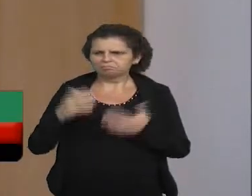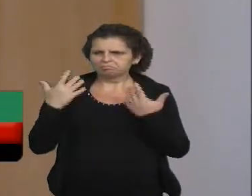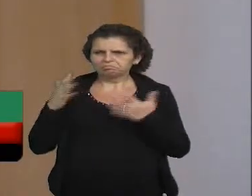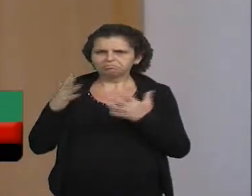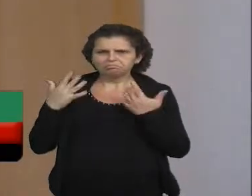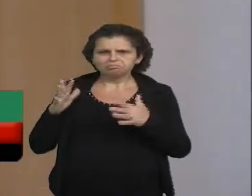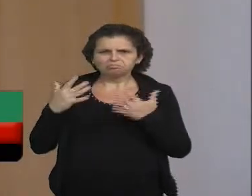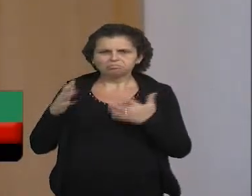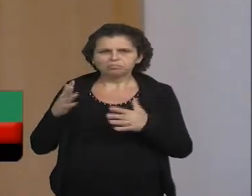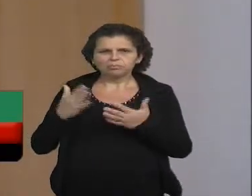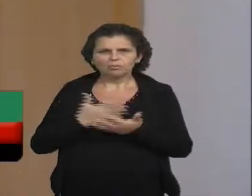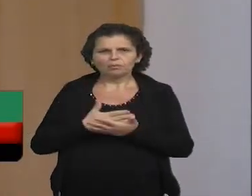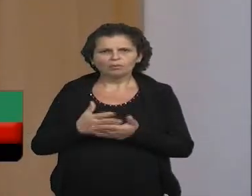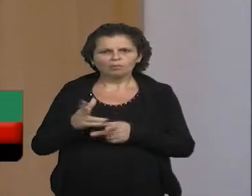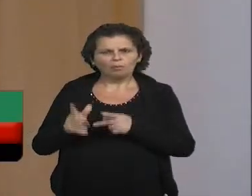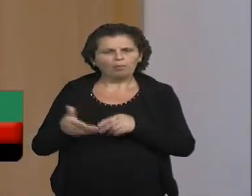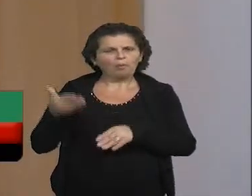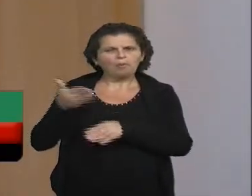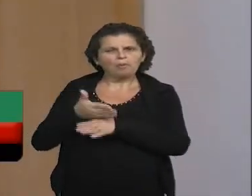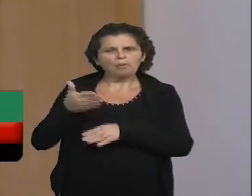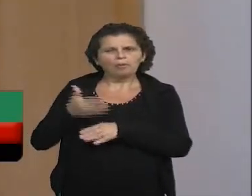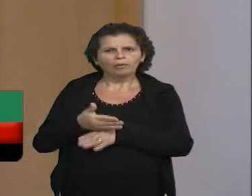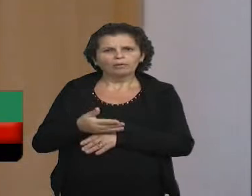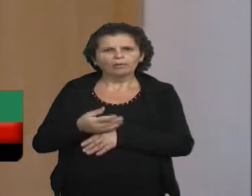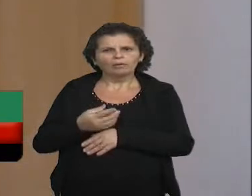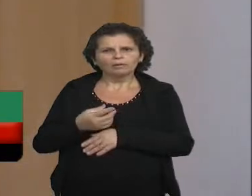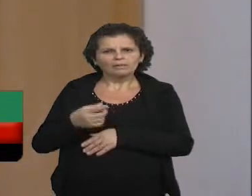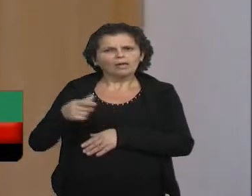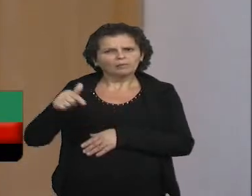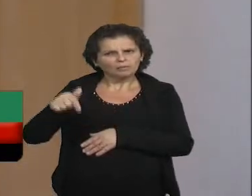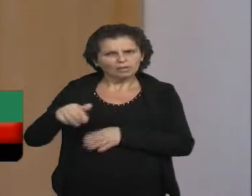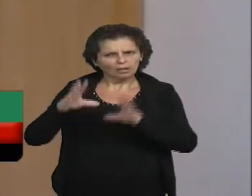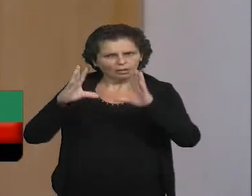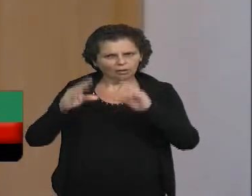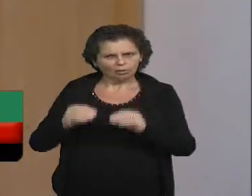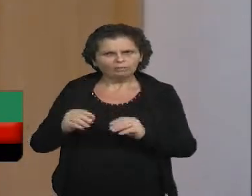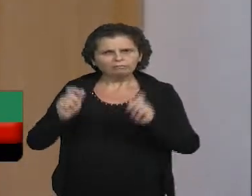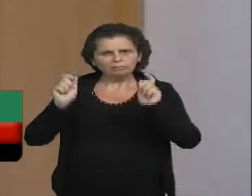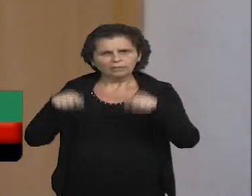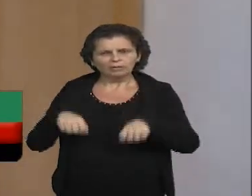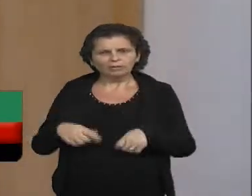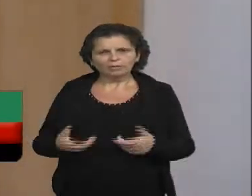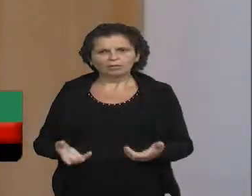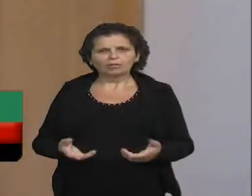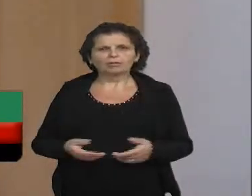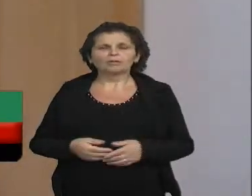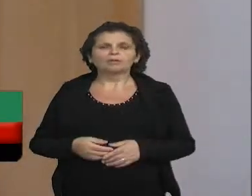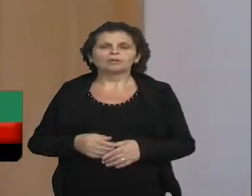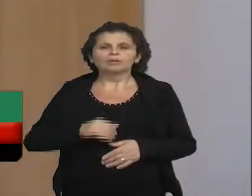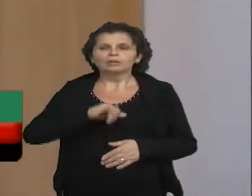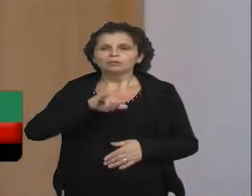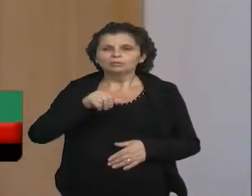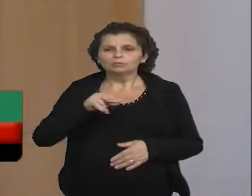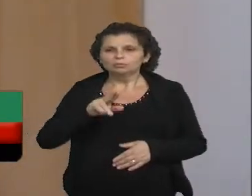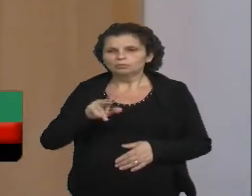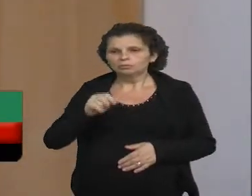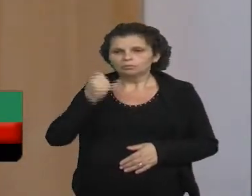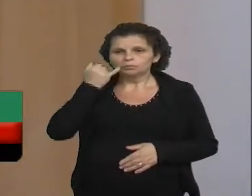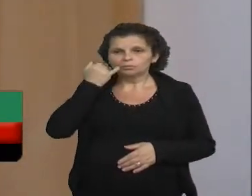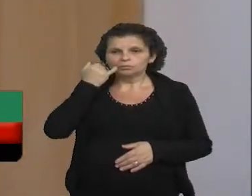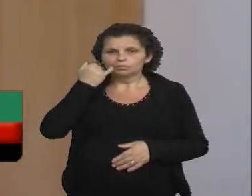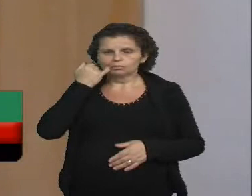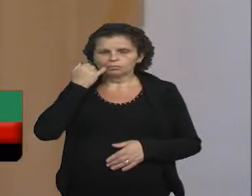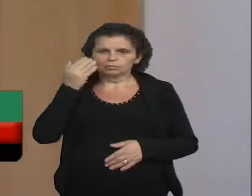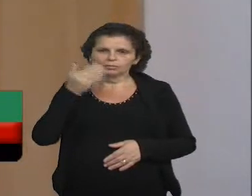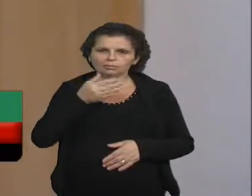para Carapicuíba, porque o povo participa, 19 horas a sessão está lotada. Está aqui, a Juliana falou que esteve em Tapecerica